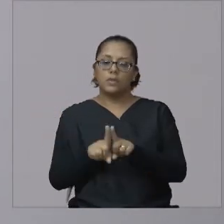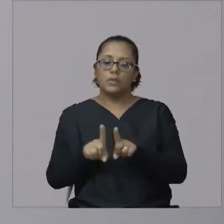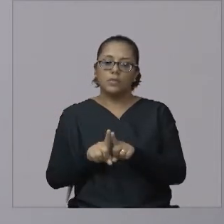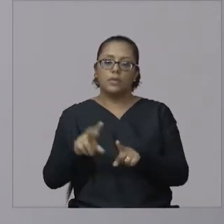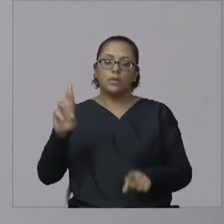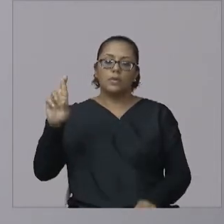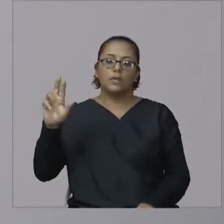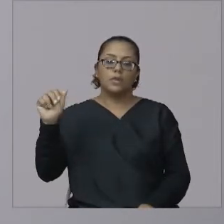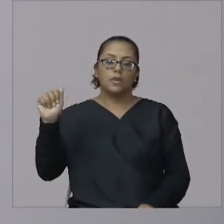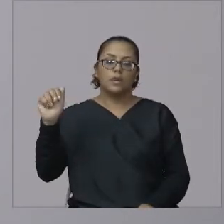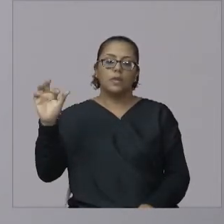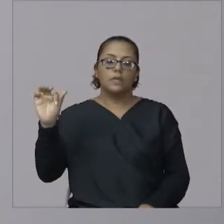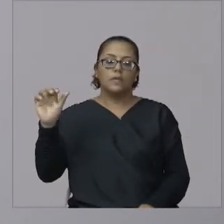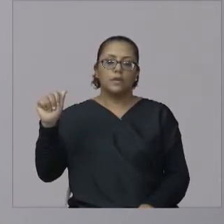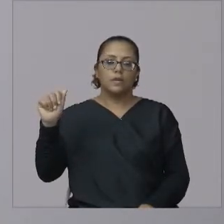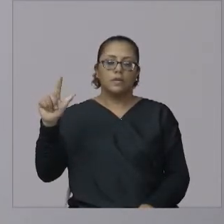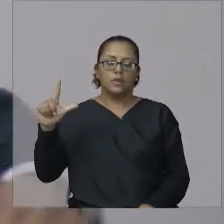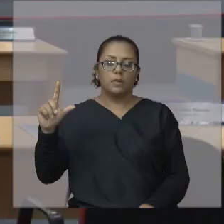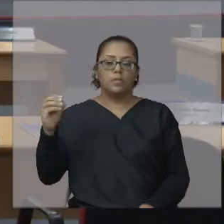Pascucci.